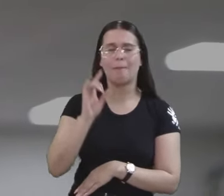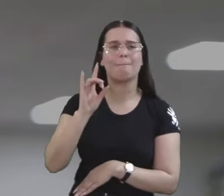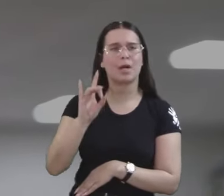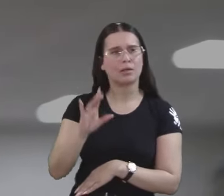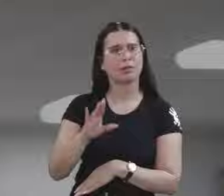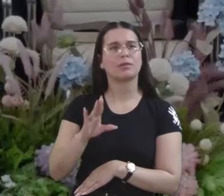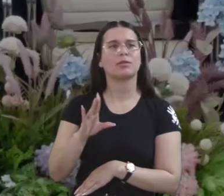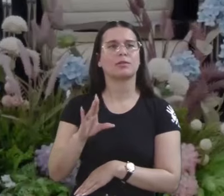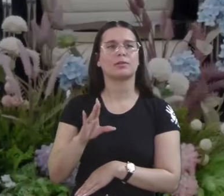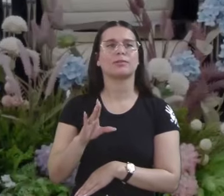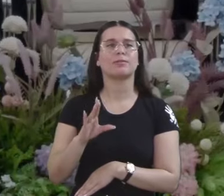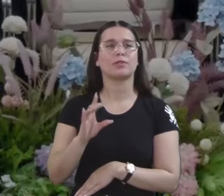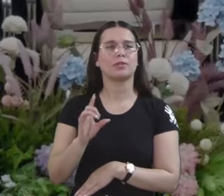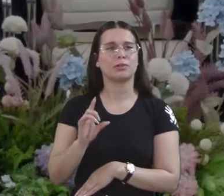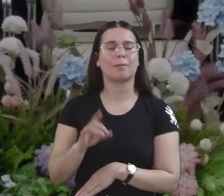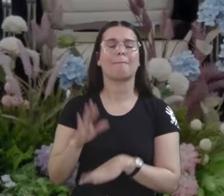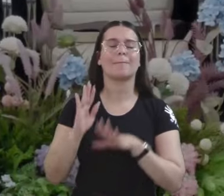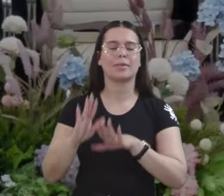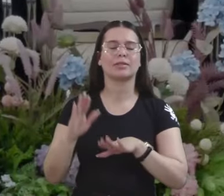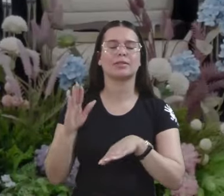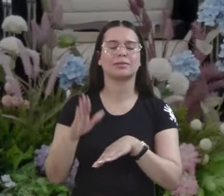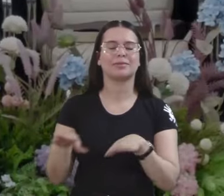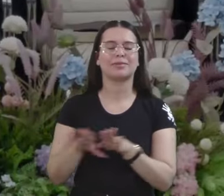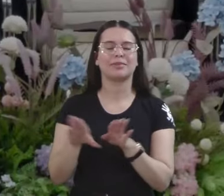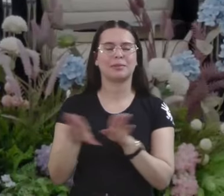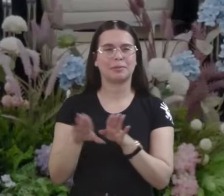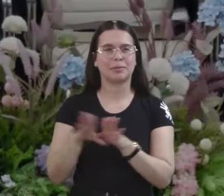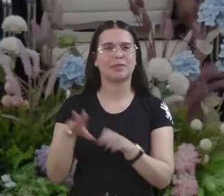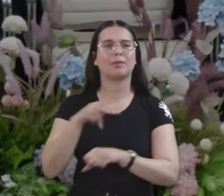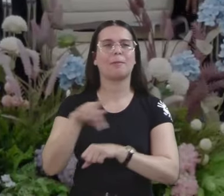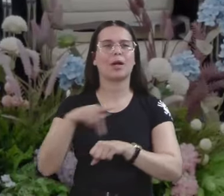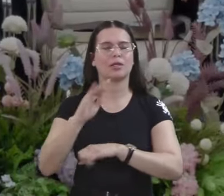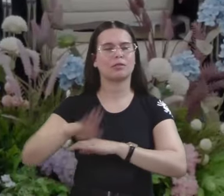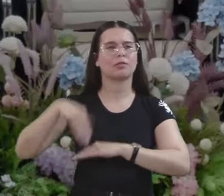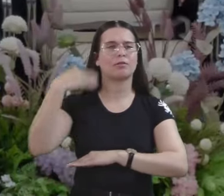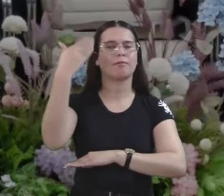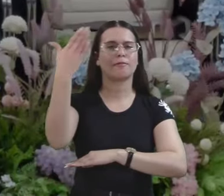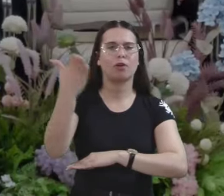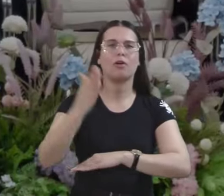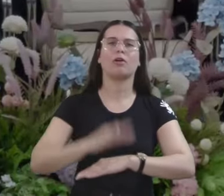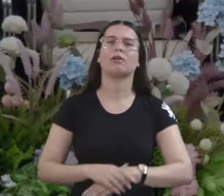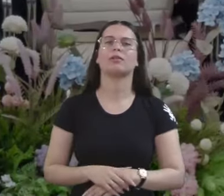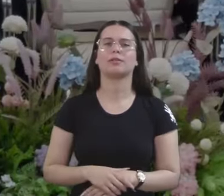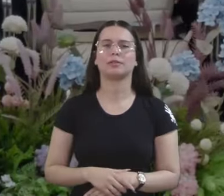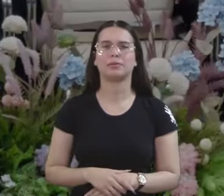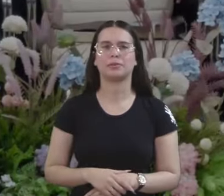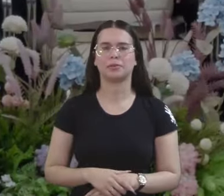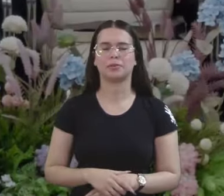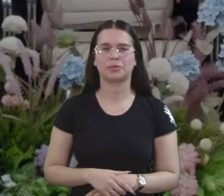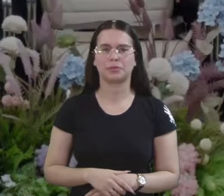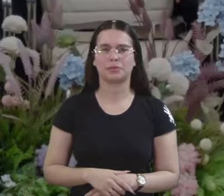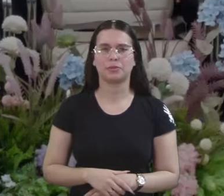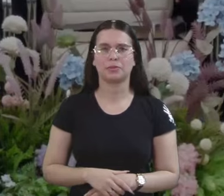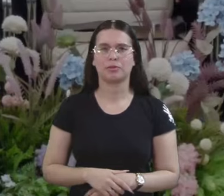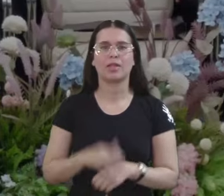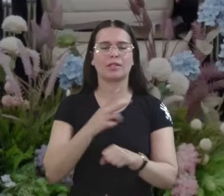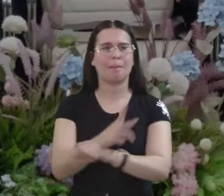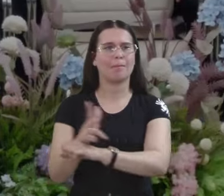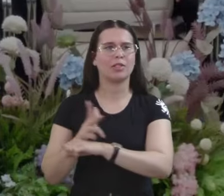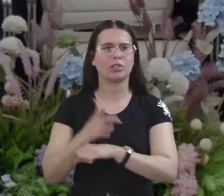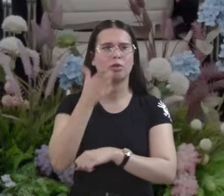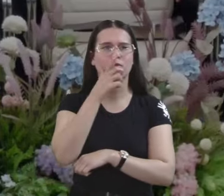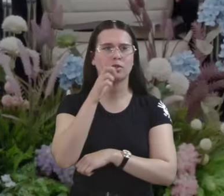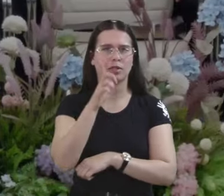exterior. Não só no Brasil, como no exterior. Tem uma outra frente também, se a mídia puder